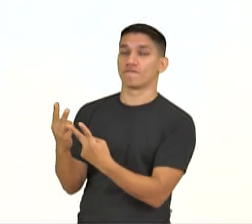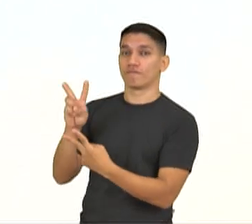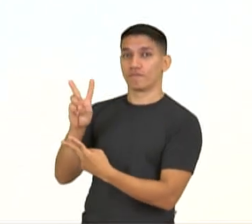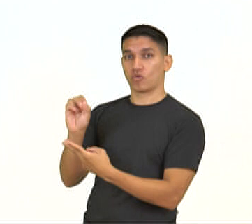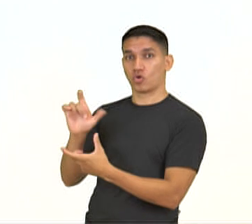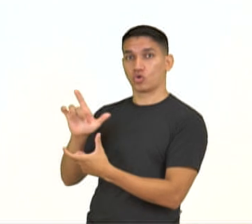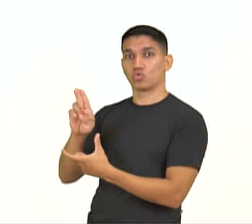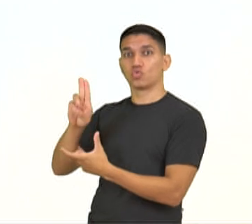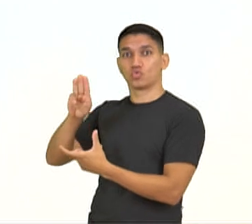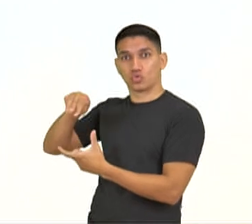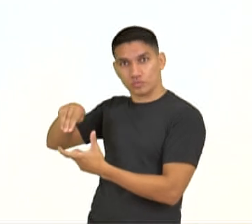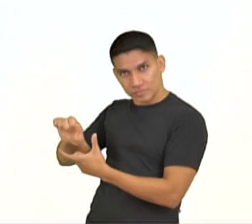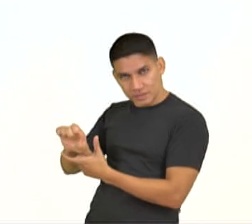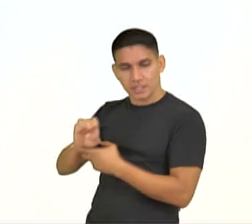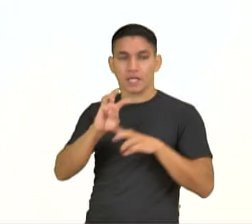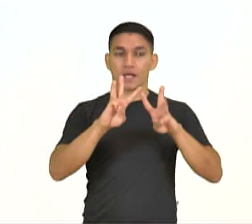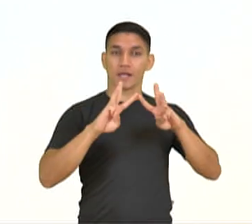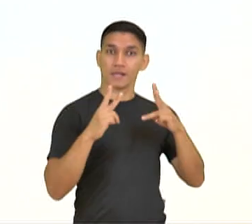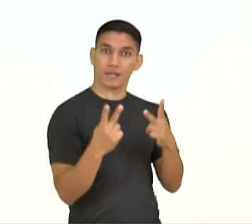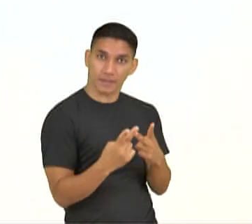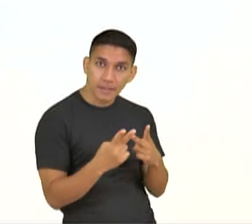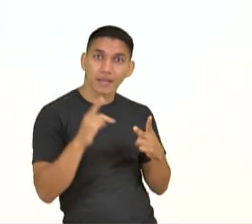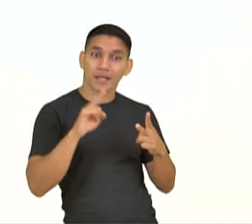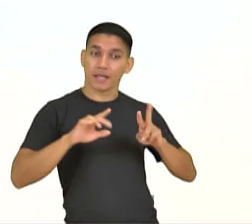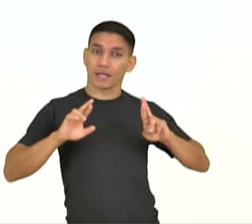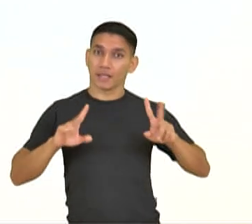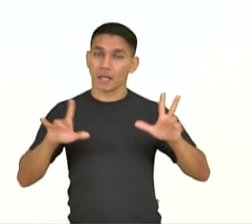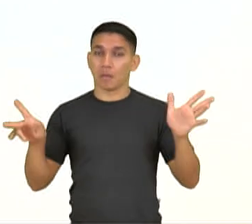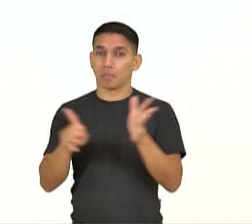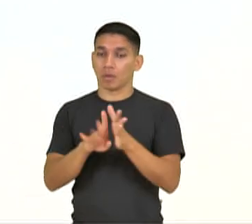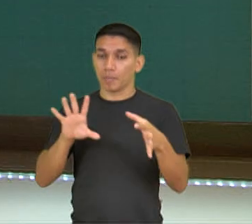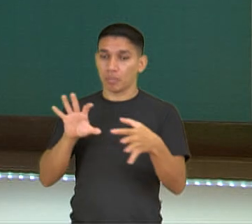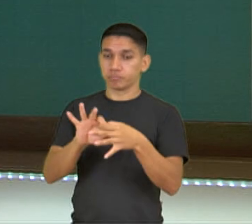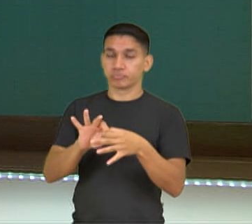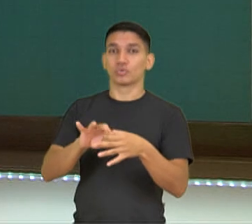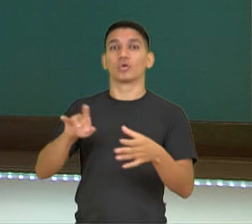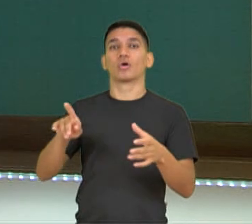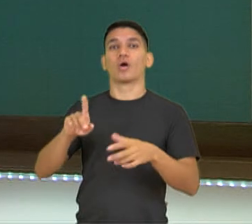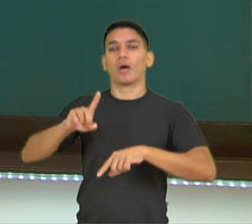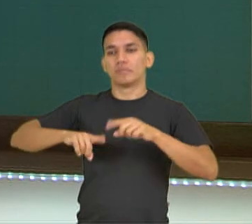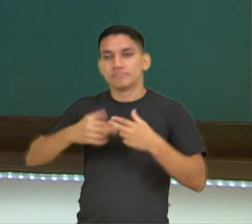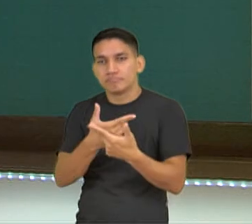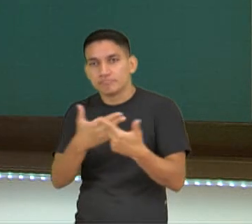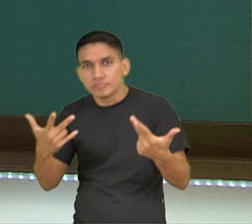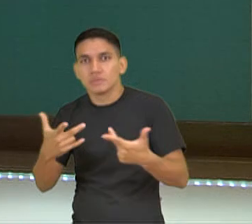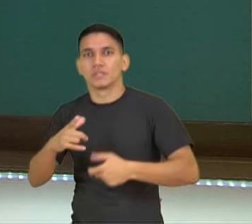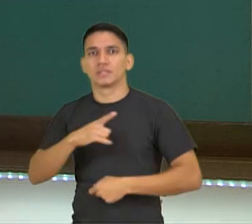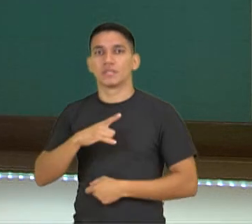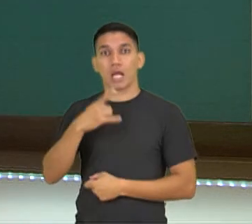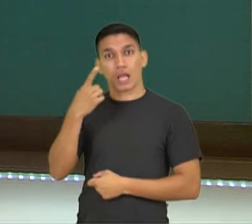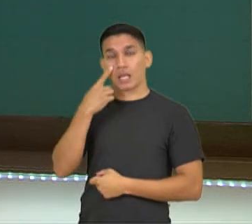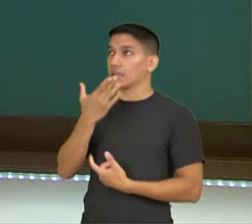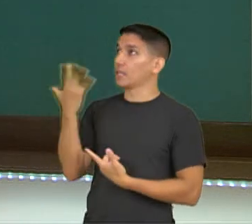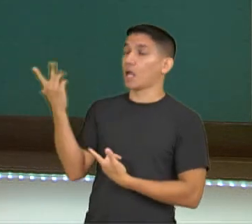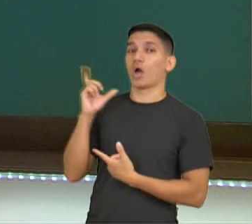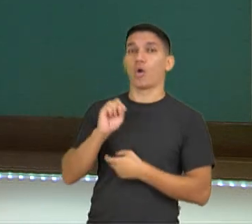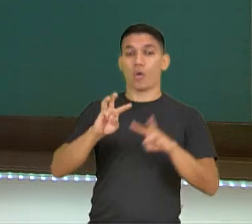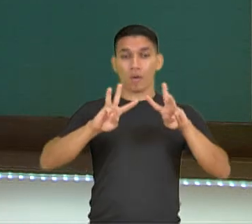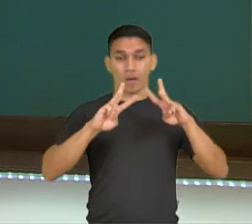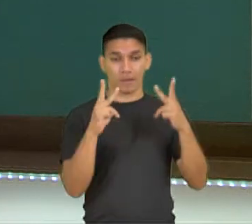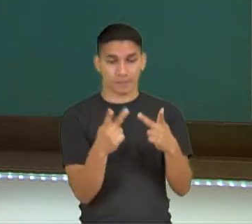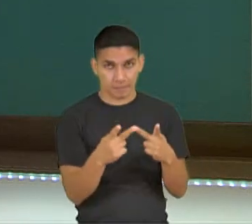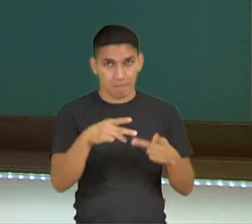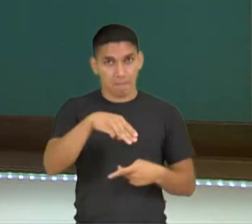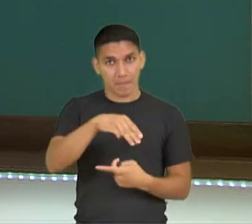matéria, que saem do conceito de matéria, tá certo? Porque, olha, massa, então tudo aquilo que possui